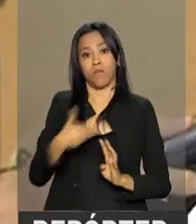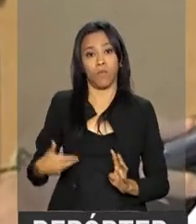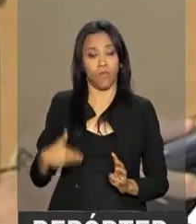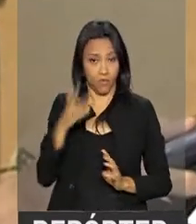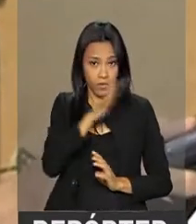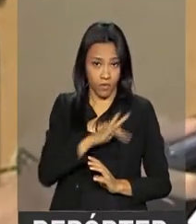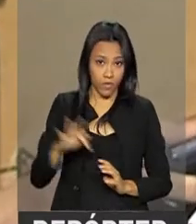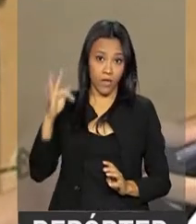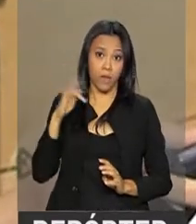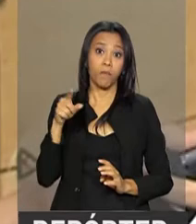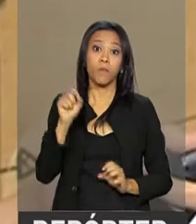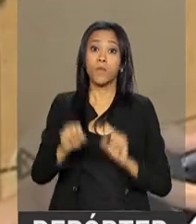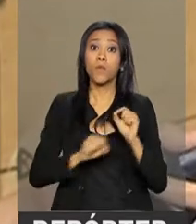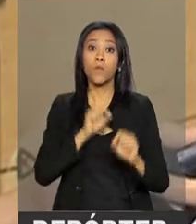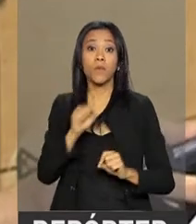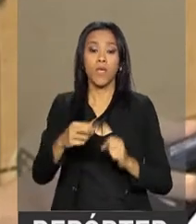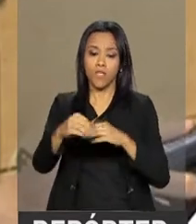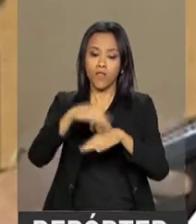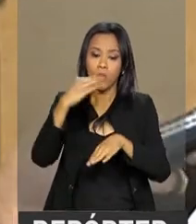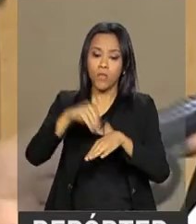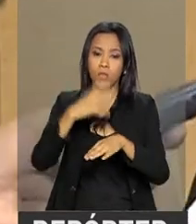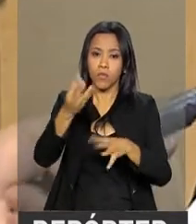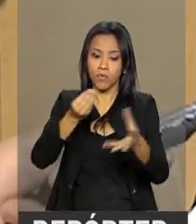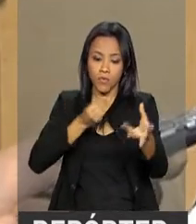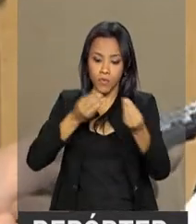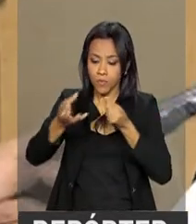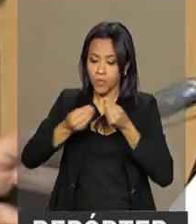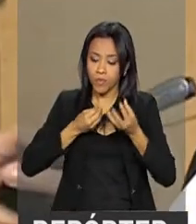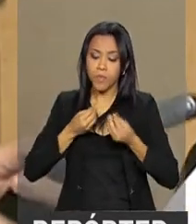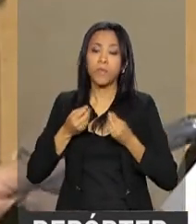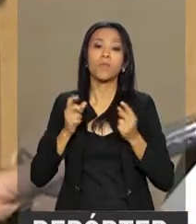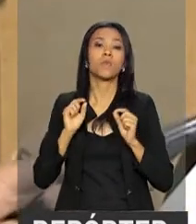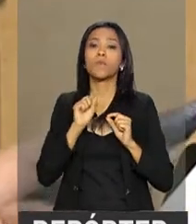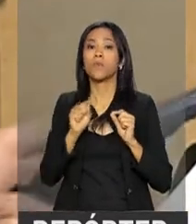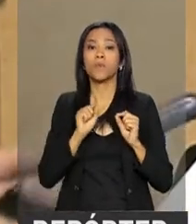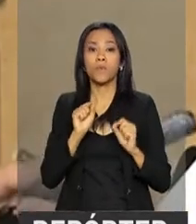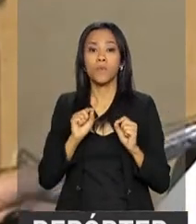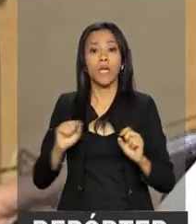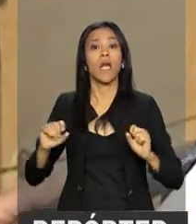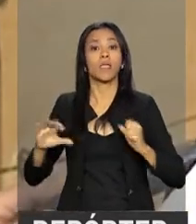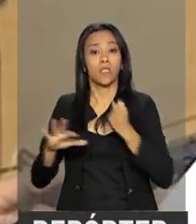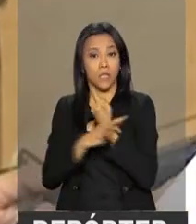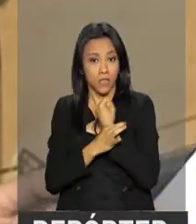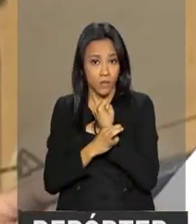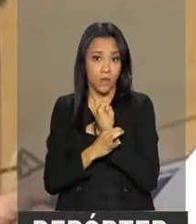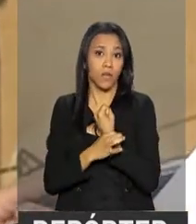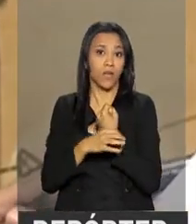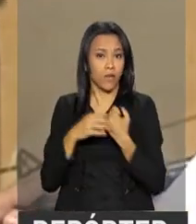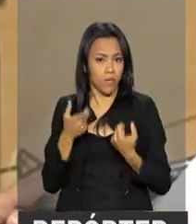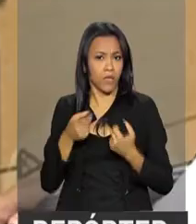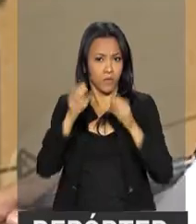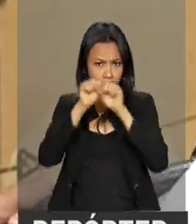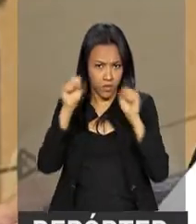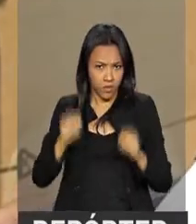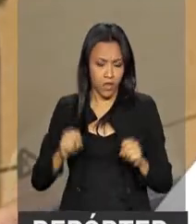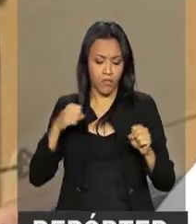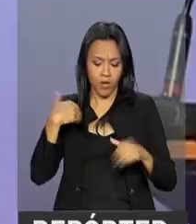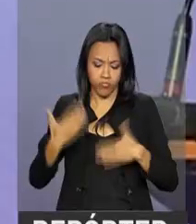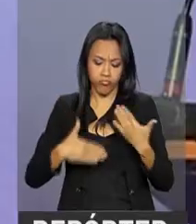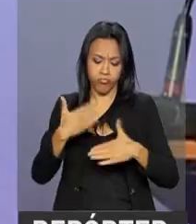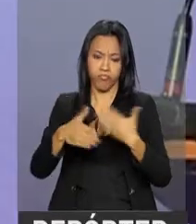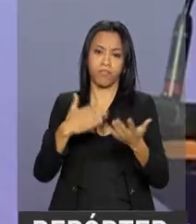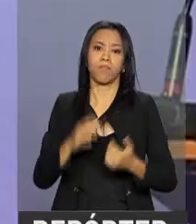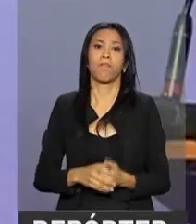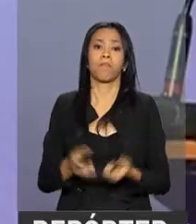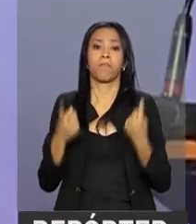seja fornecida e com isso garantiremos a funcionalidade do sistema para que ele não sofra interrupções.